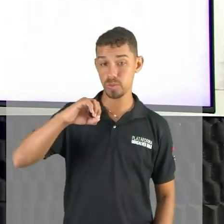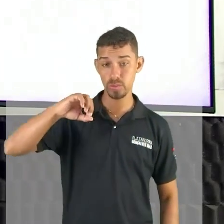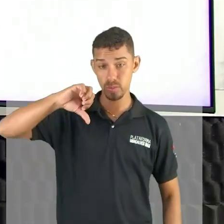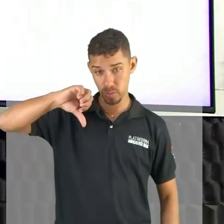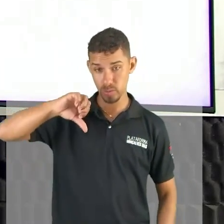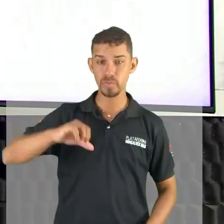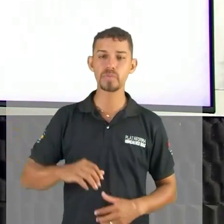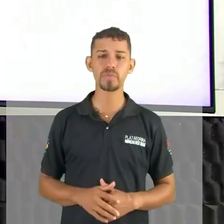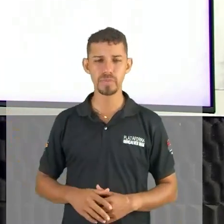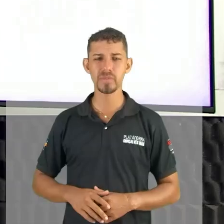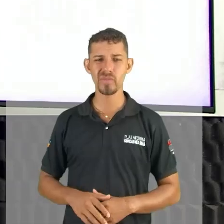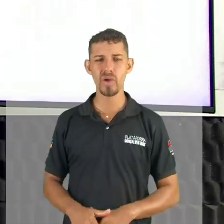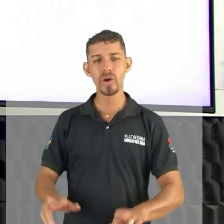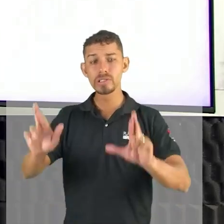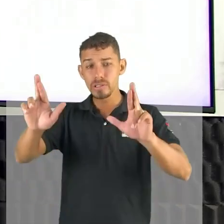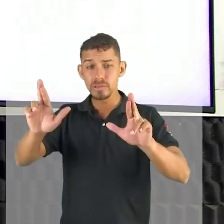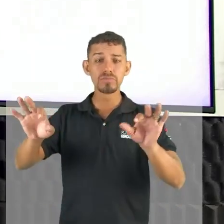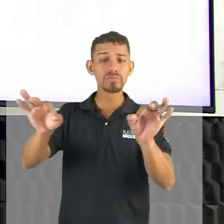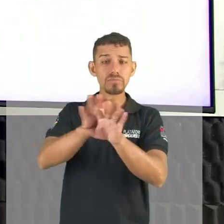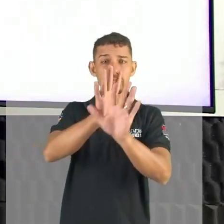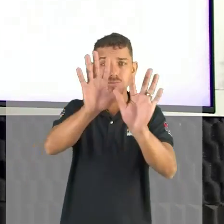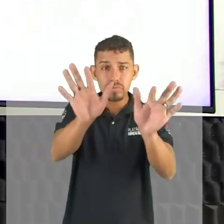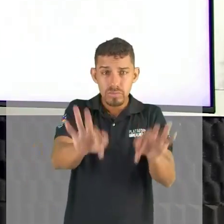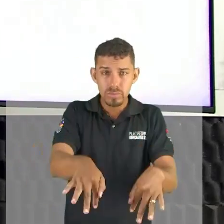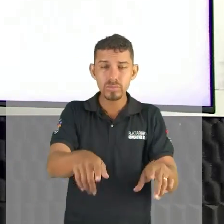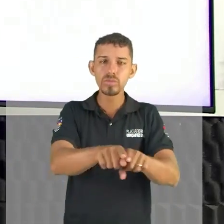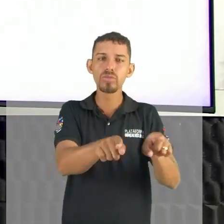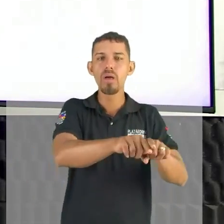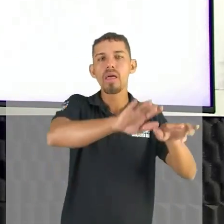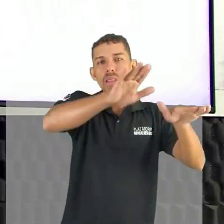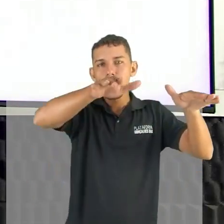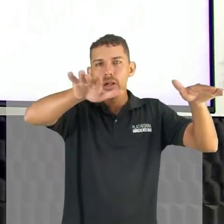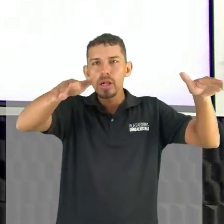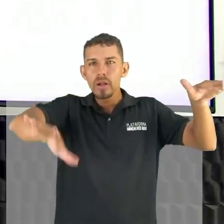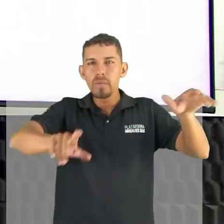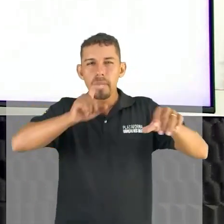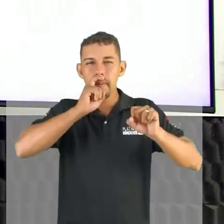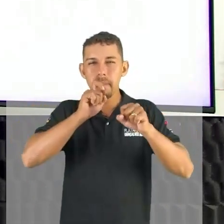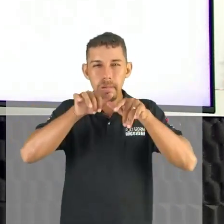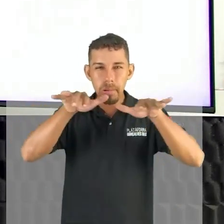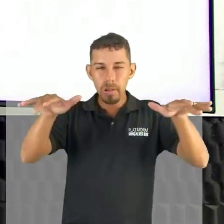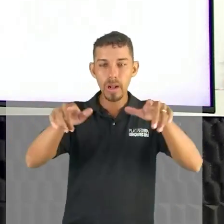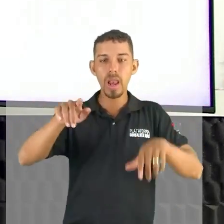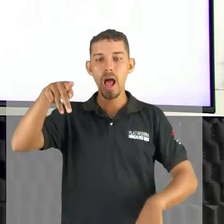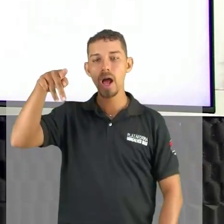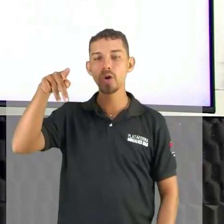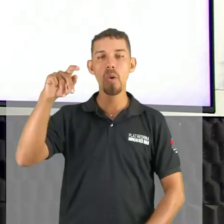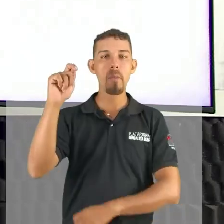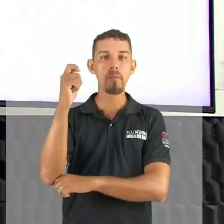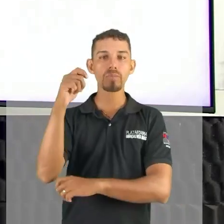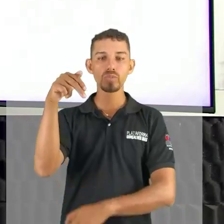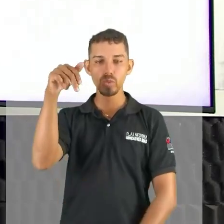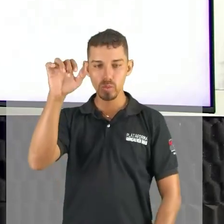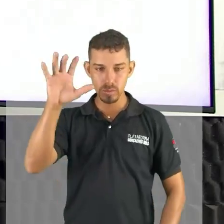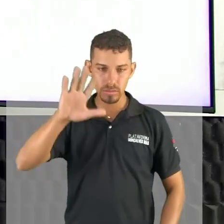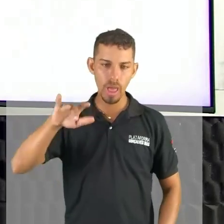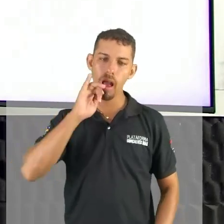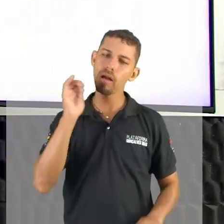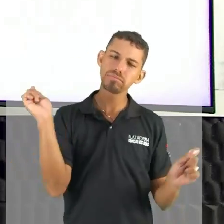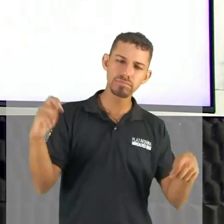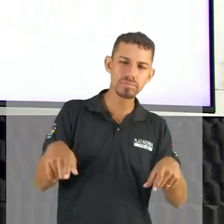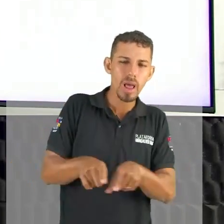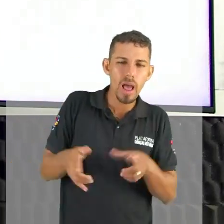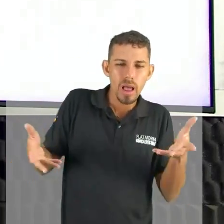do desaparecimento das geleiras no Polo Norte, grandes reservas de petróleo e minérios, hoje inacessíveis, poderão